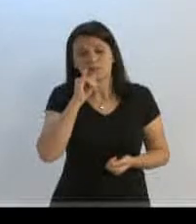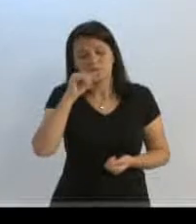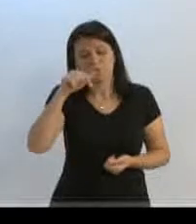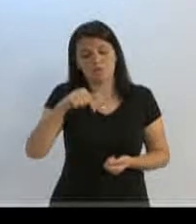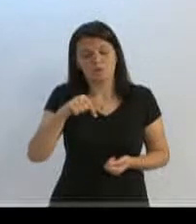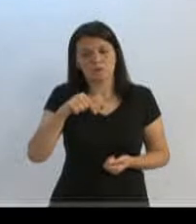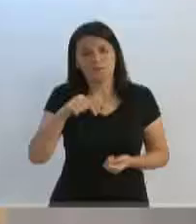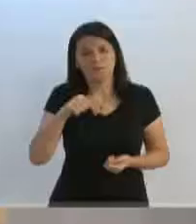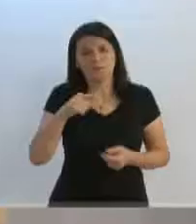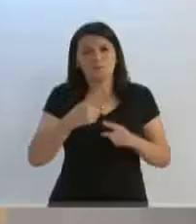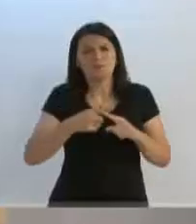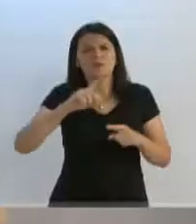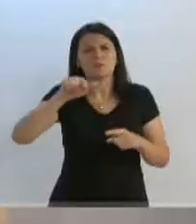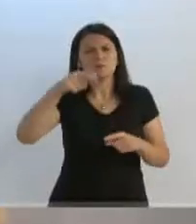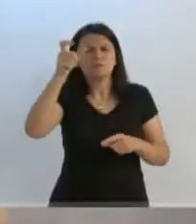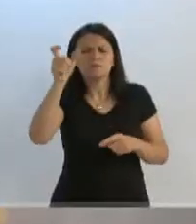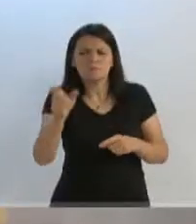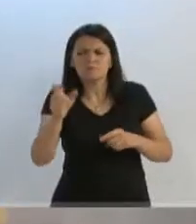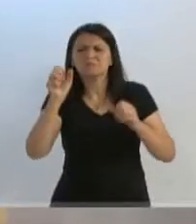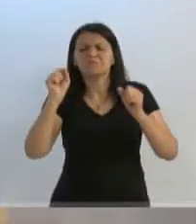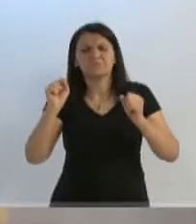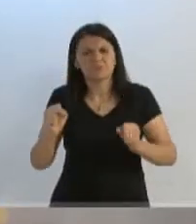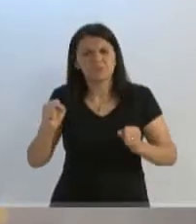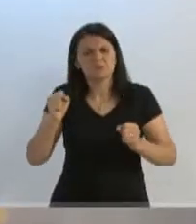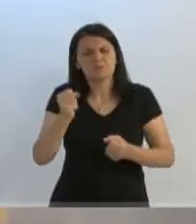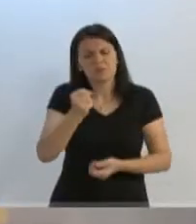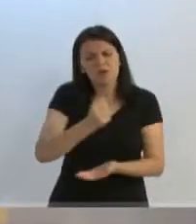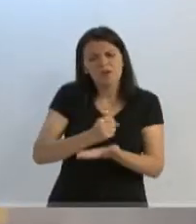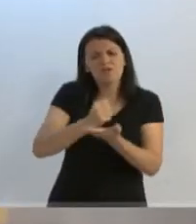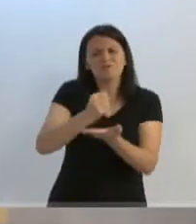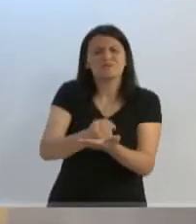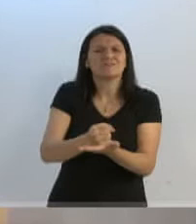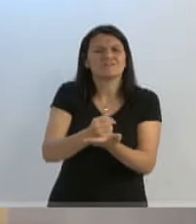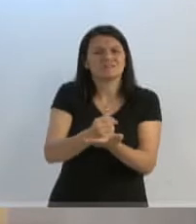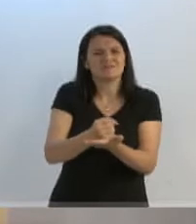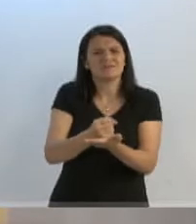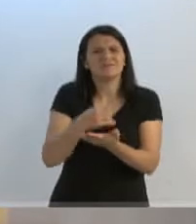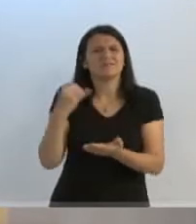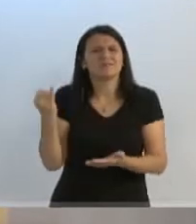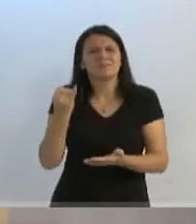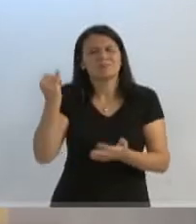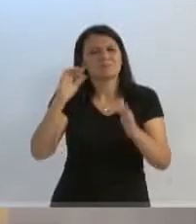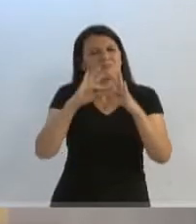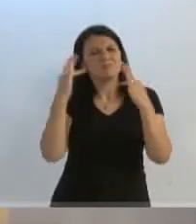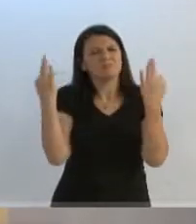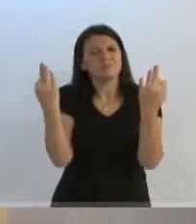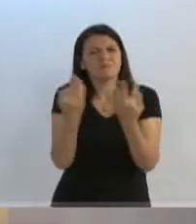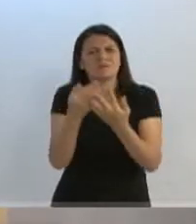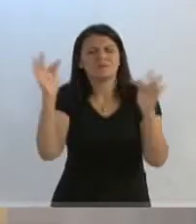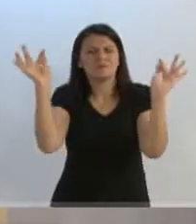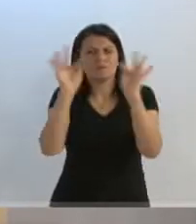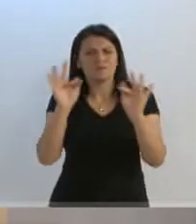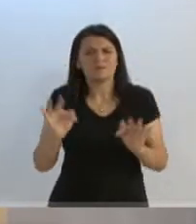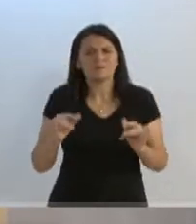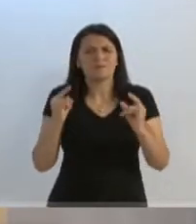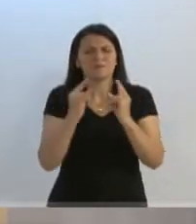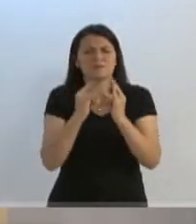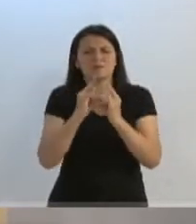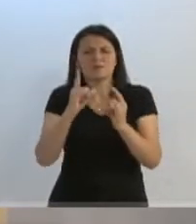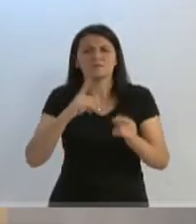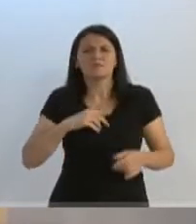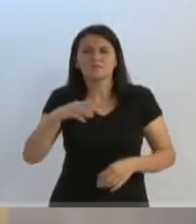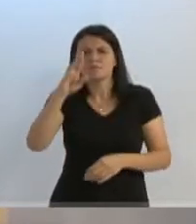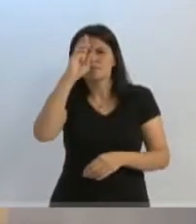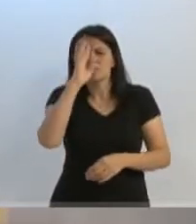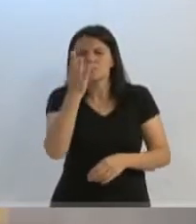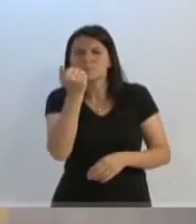para que outras pessoas também possam ajudar foi importante a família feliz essa entidade teve um almoço beneficente